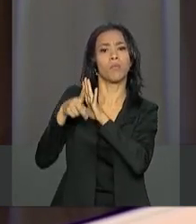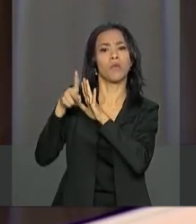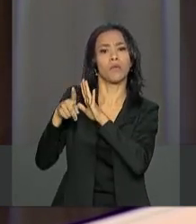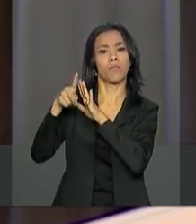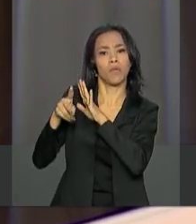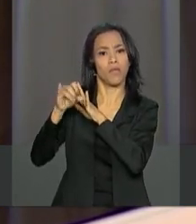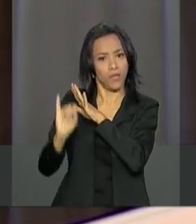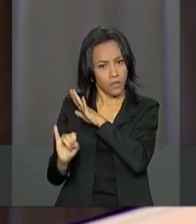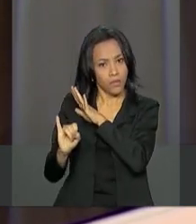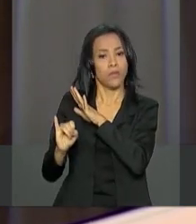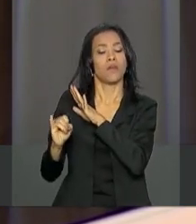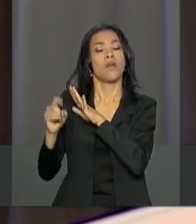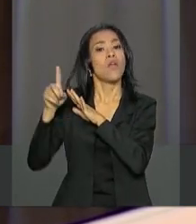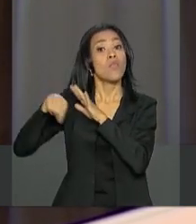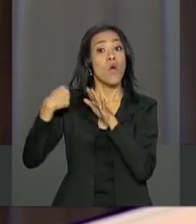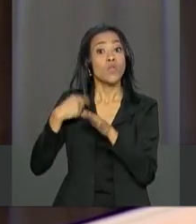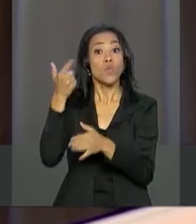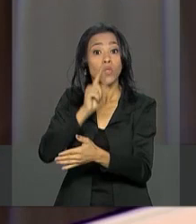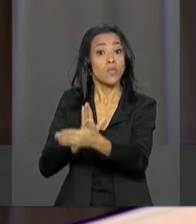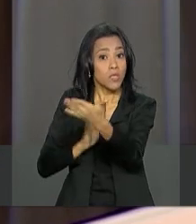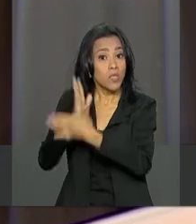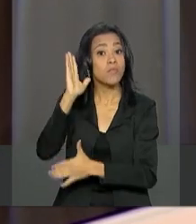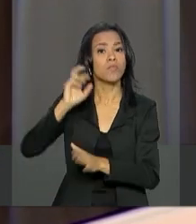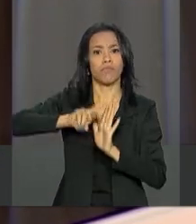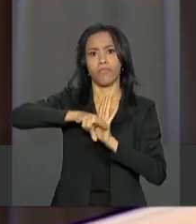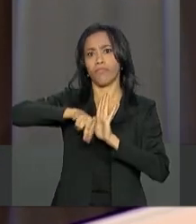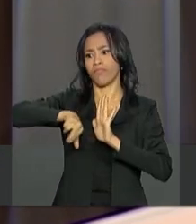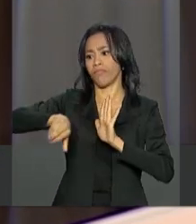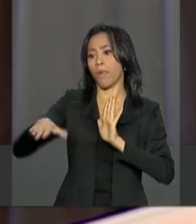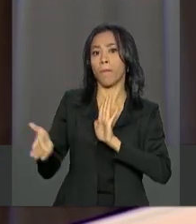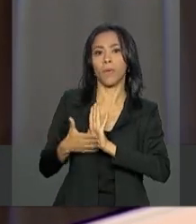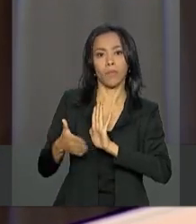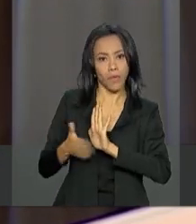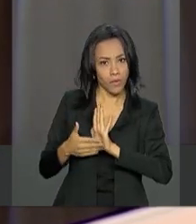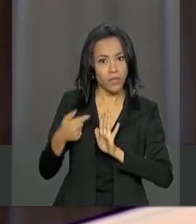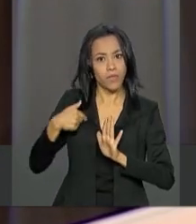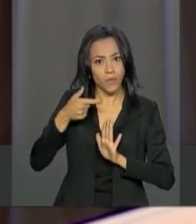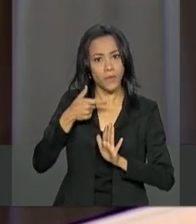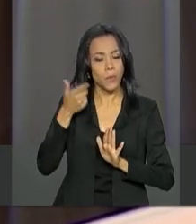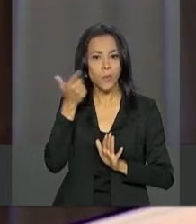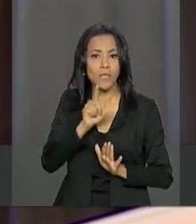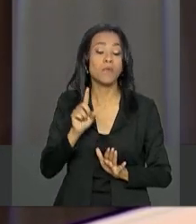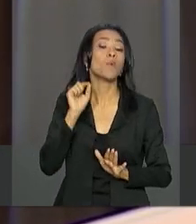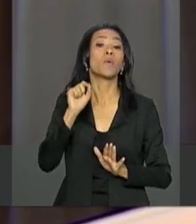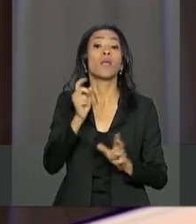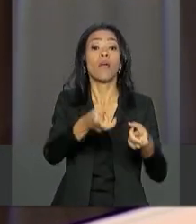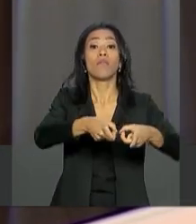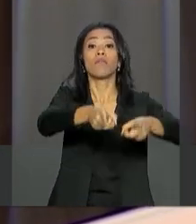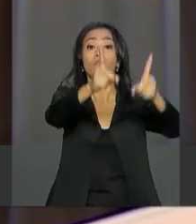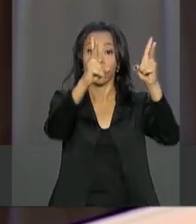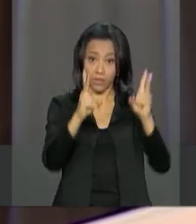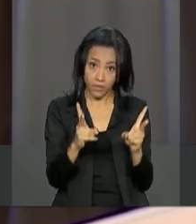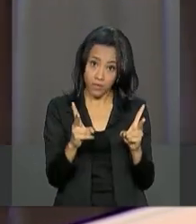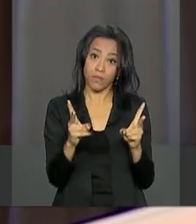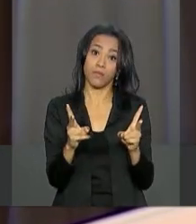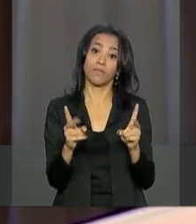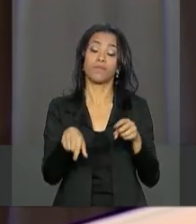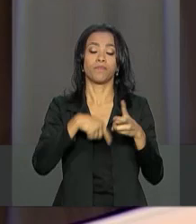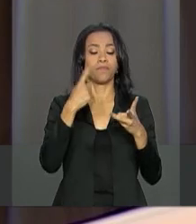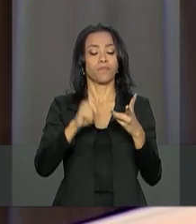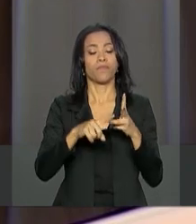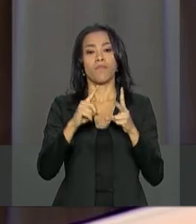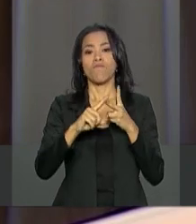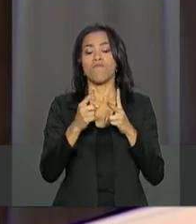Ronaldo Fonseca, nós aprovamos uma série de medidas que levam à privatização, às